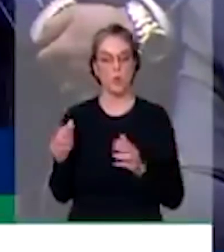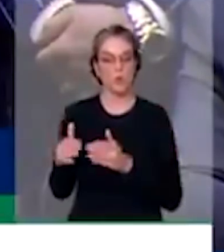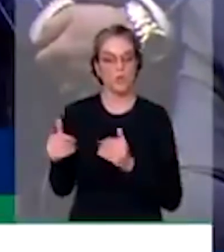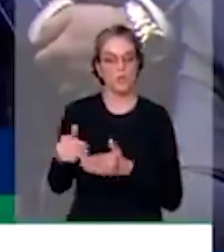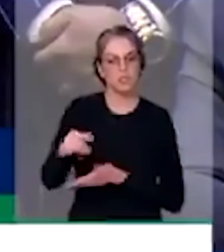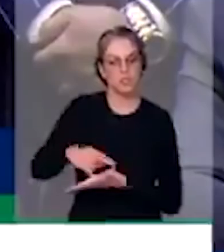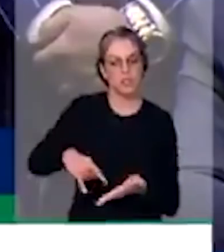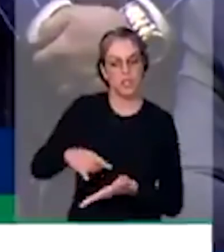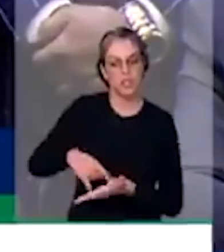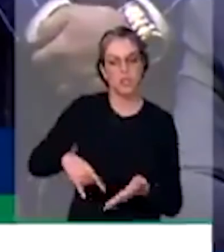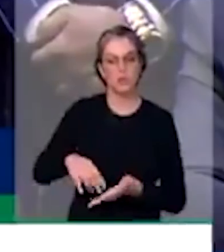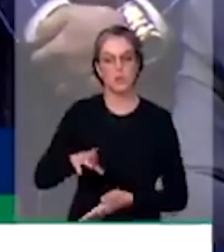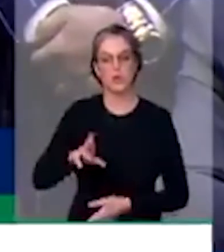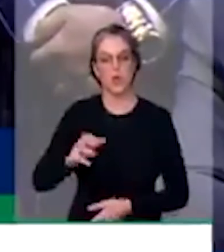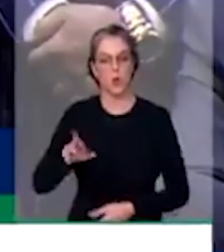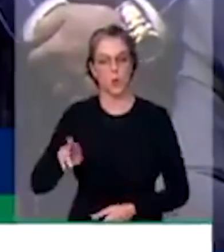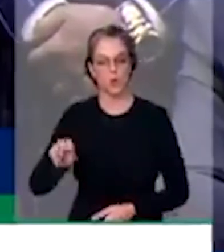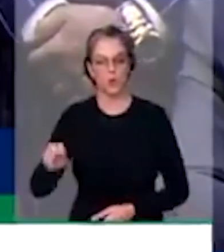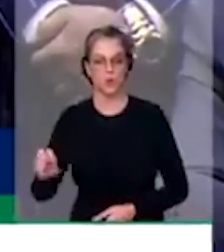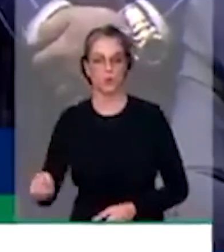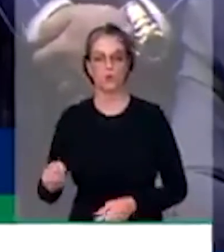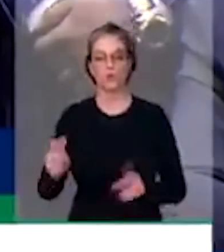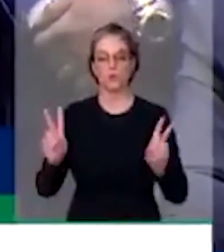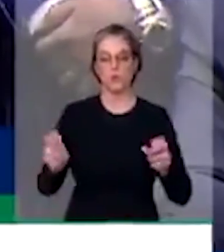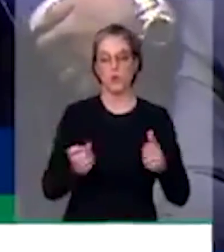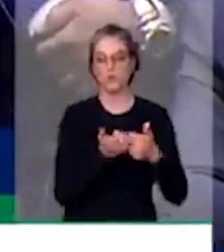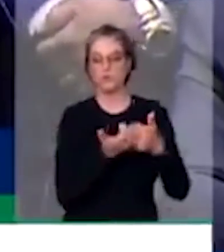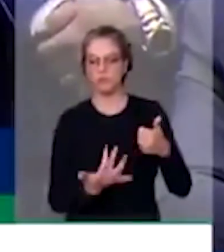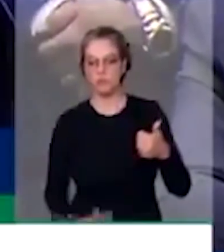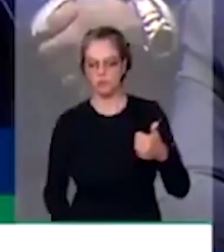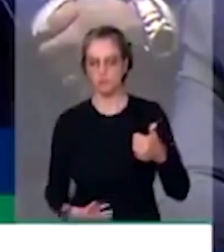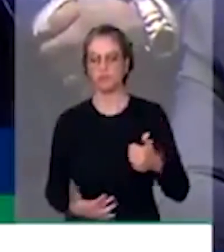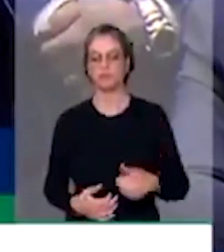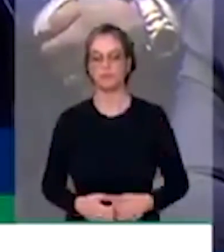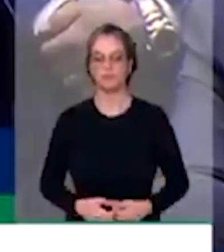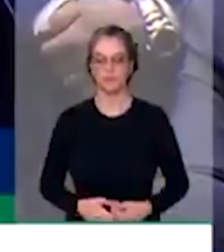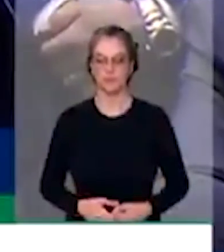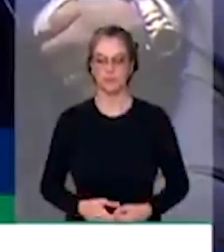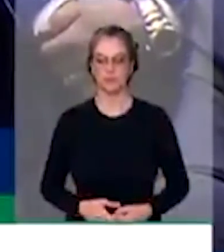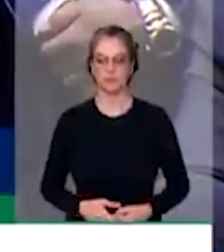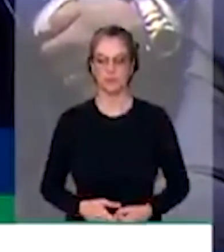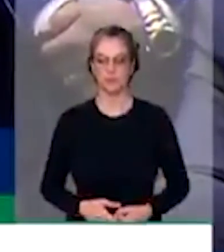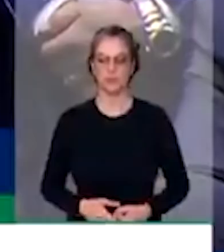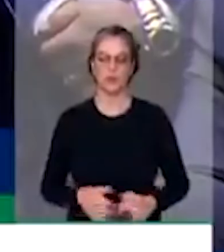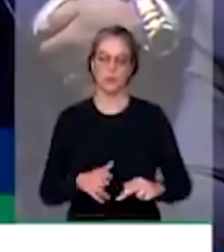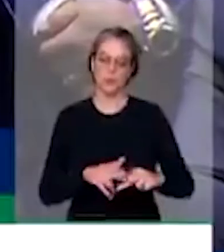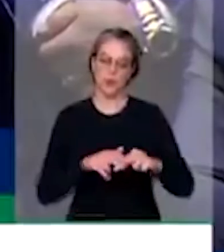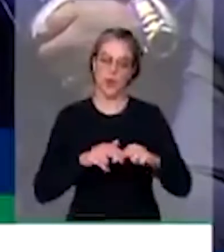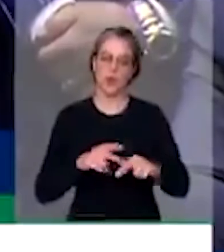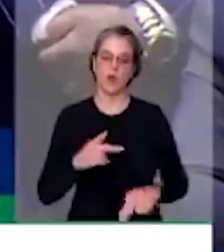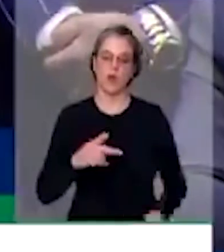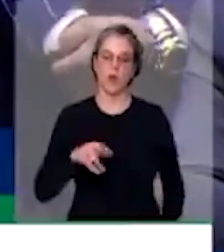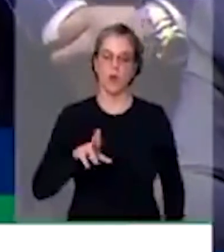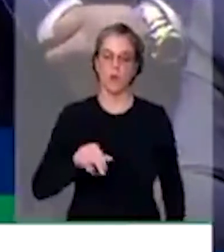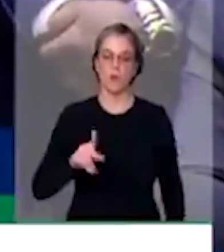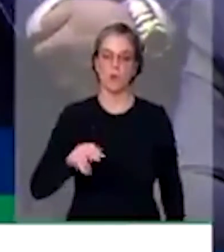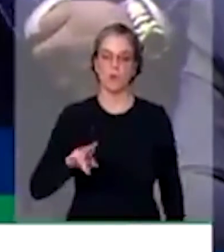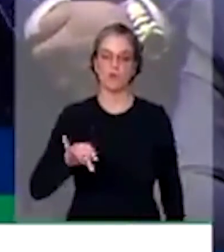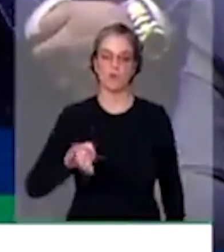partidos que apoiaram no seu rival na eleição como o PT o PSDB e rede